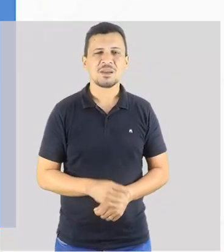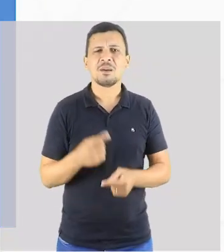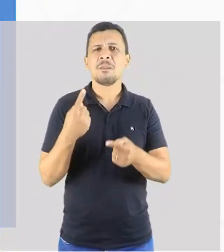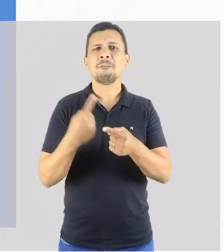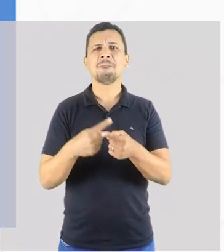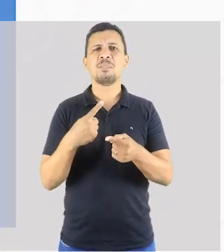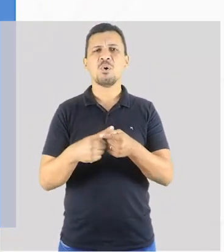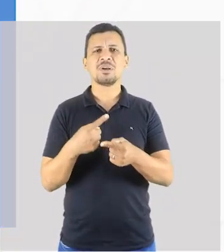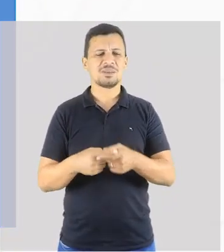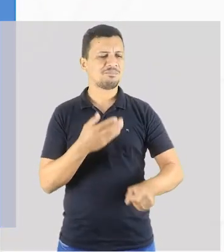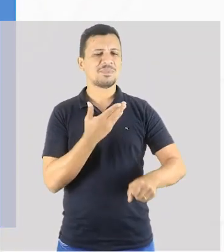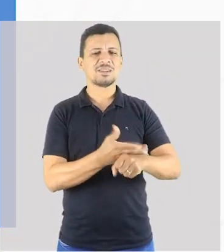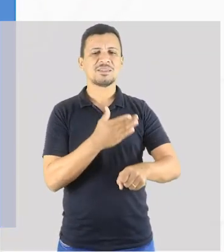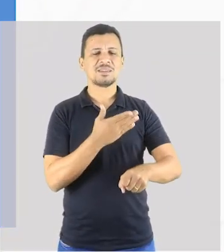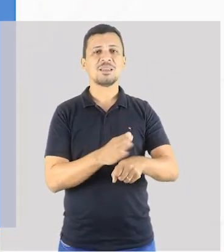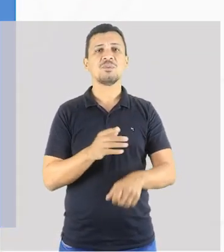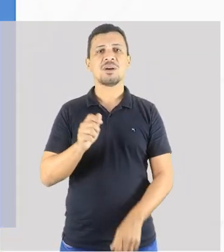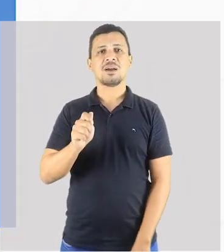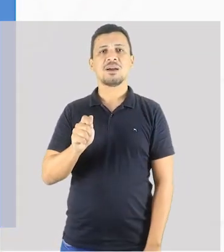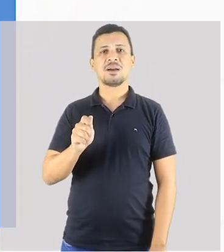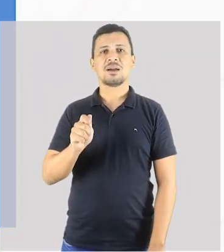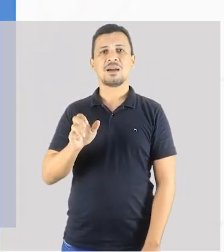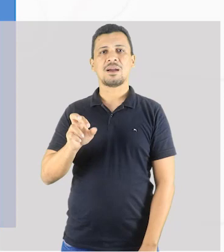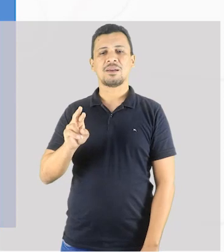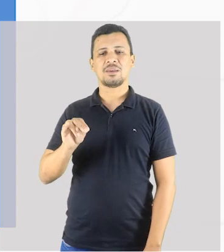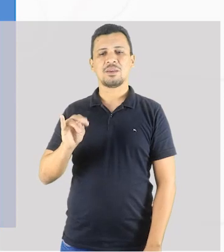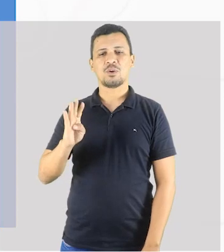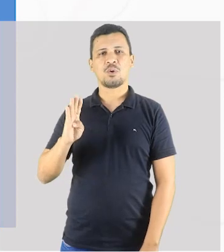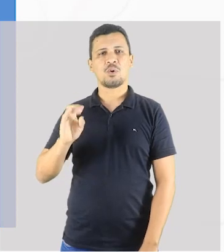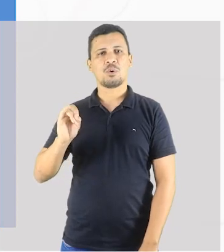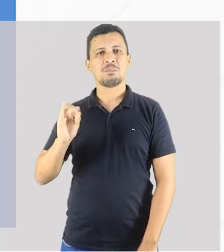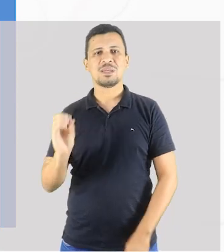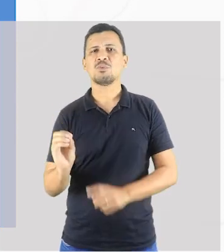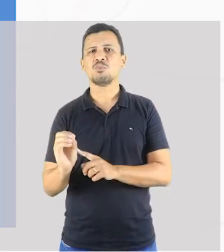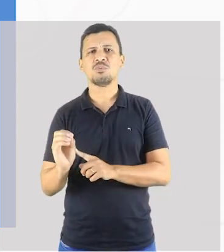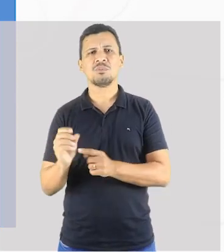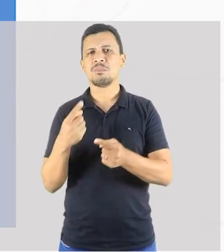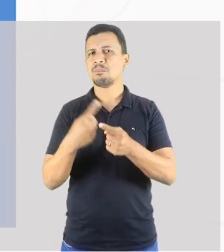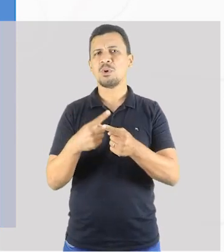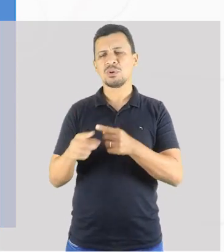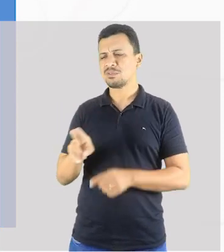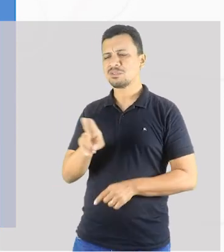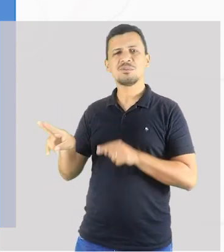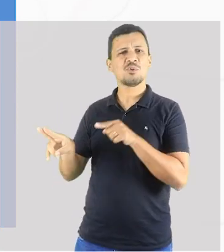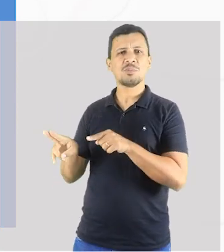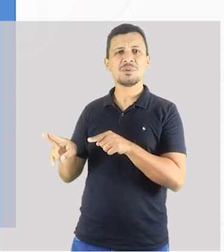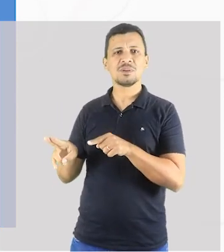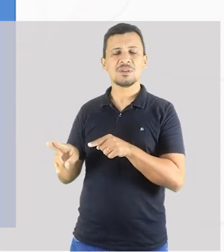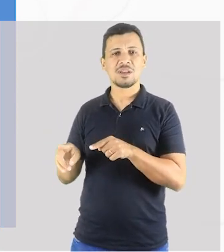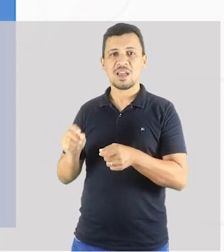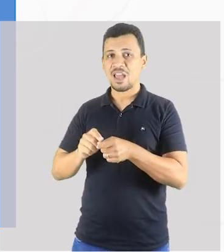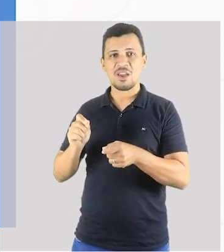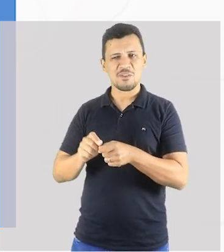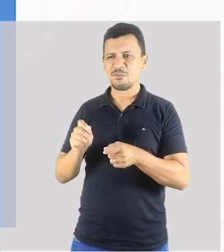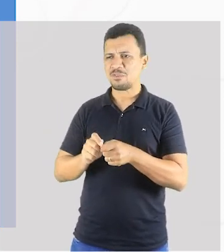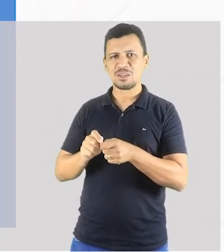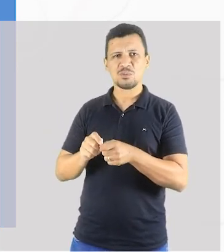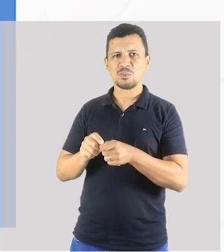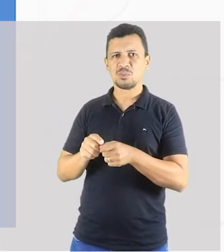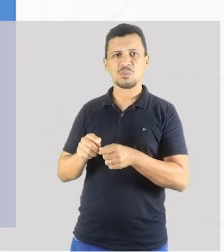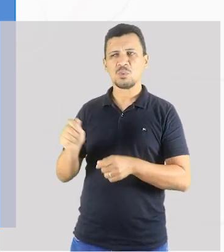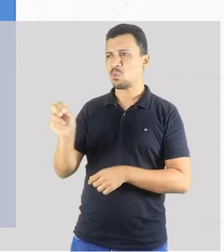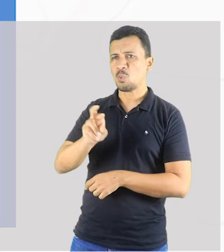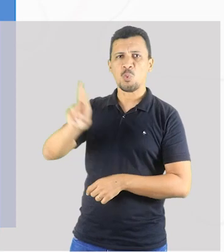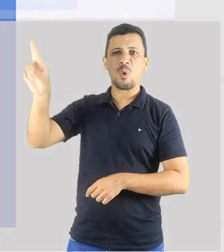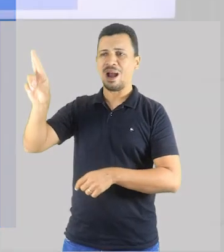Por que treino aeróbico, né? Por que esse nome de treino aeróbico? Será que é porque é feito no ar?